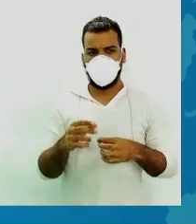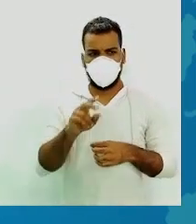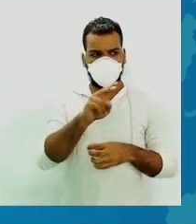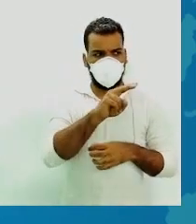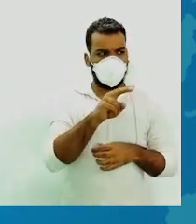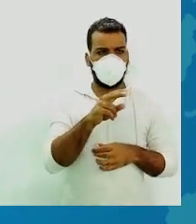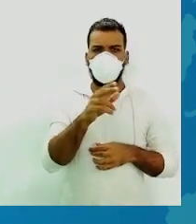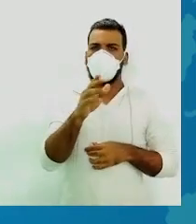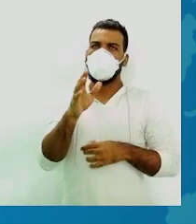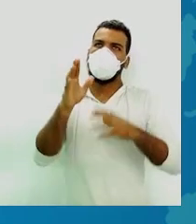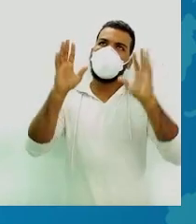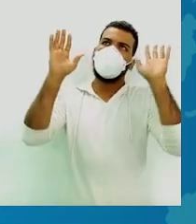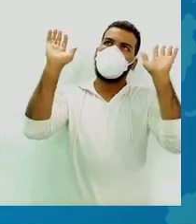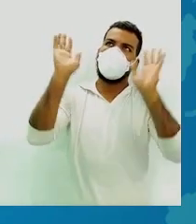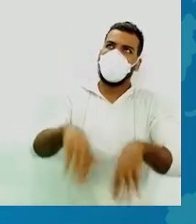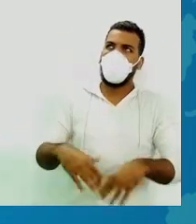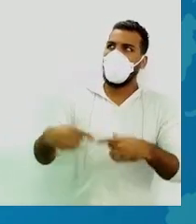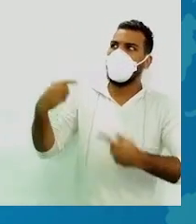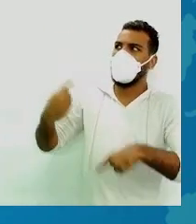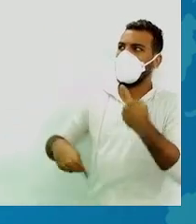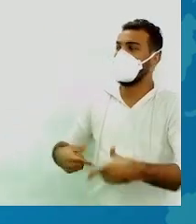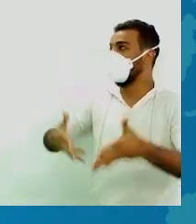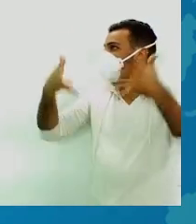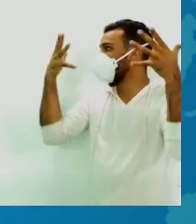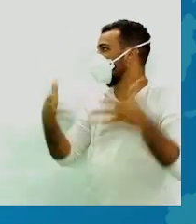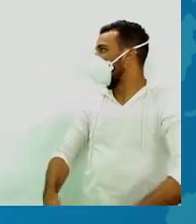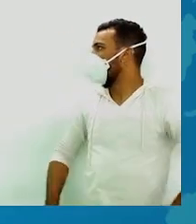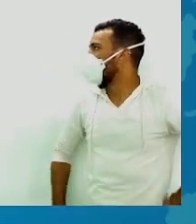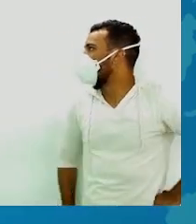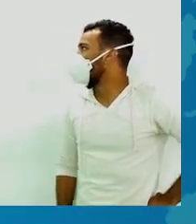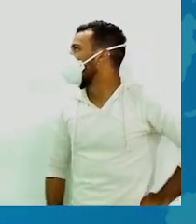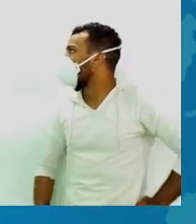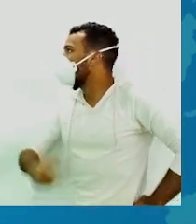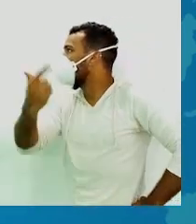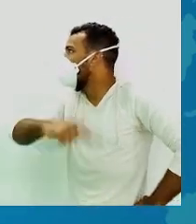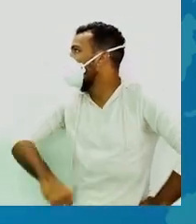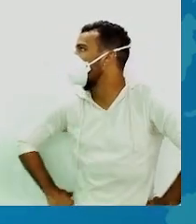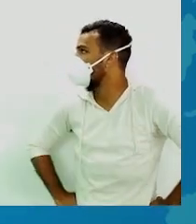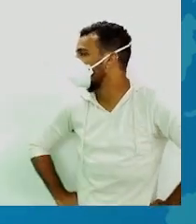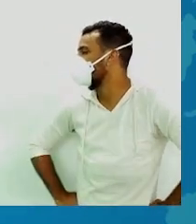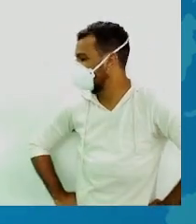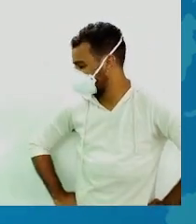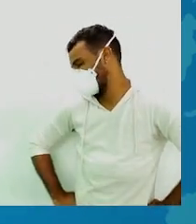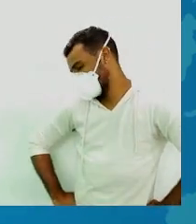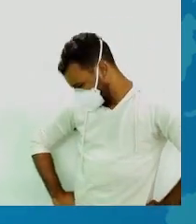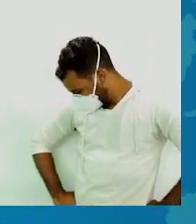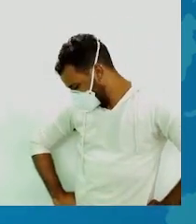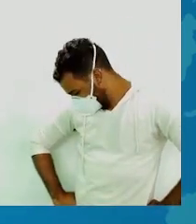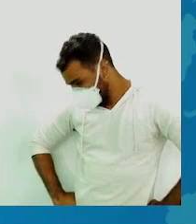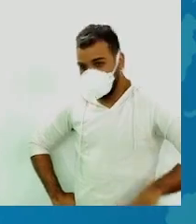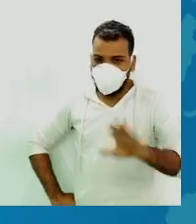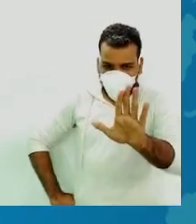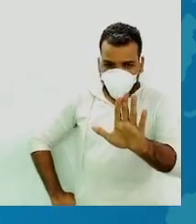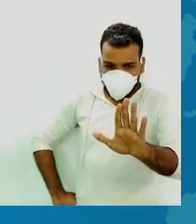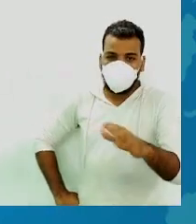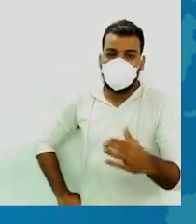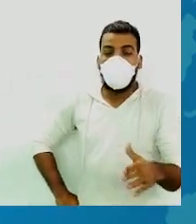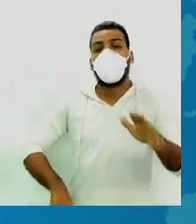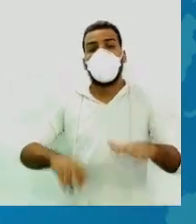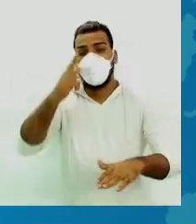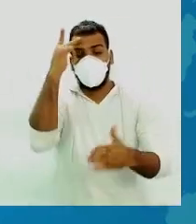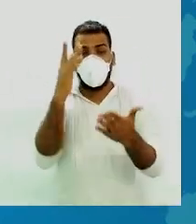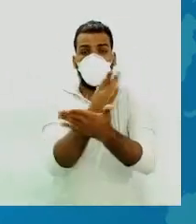essa chatice de política. E muitas vezes eu tenho notado que nós somos meio que